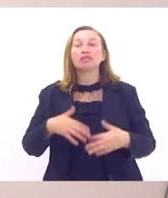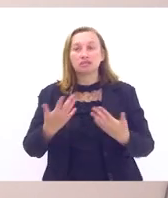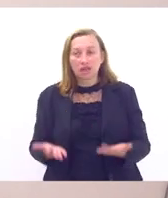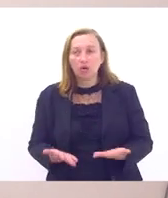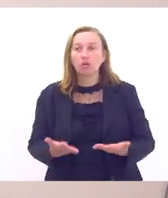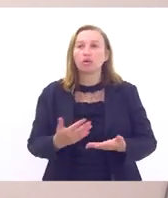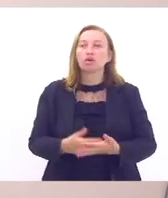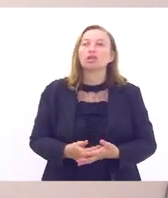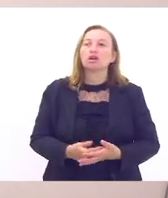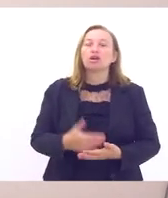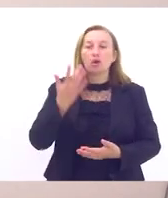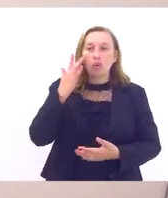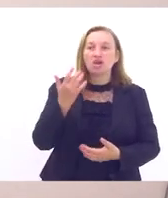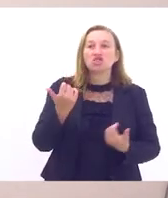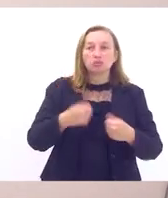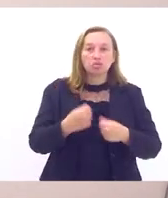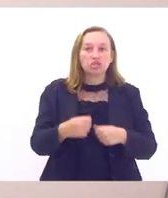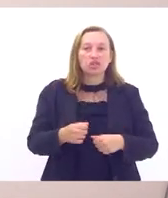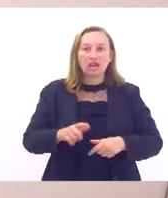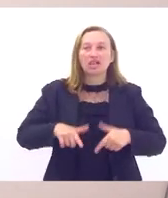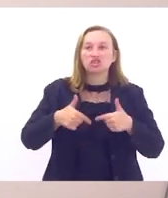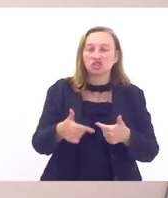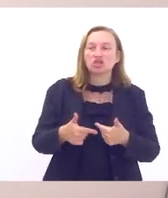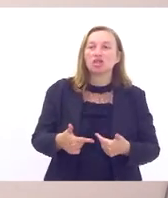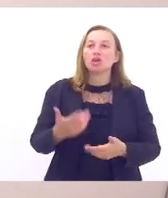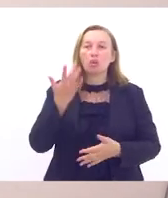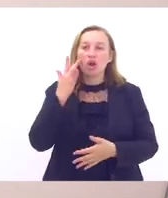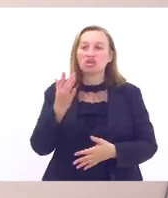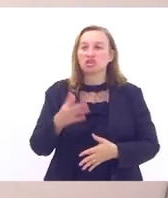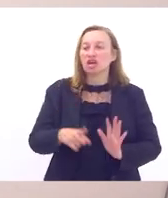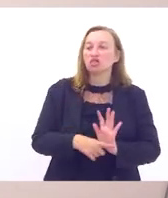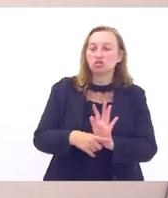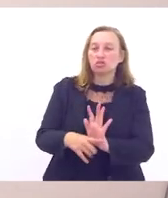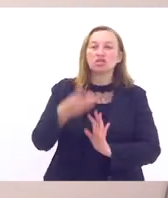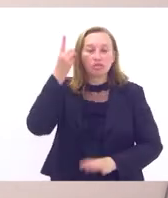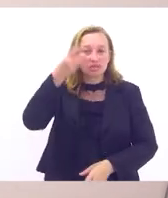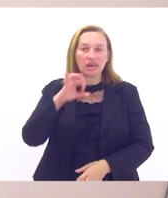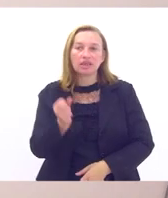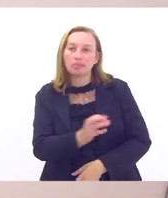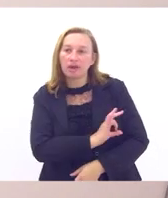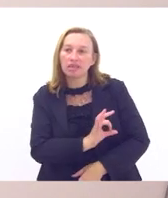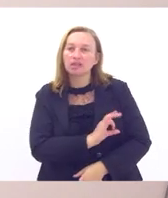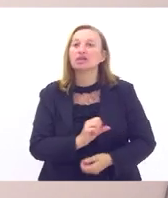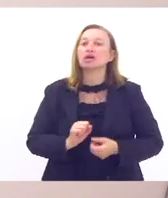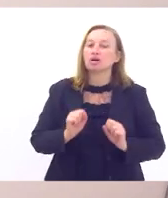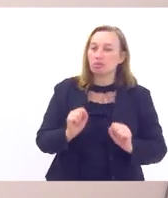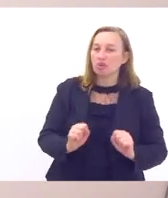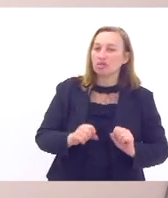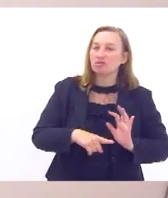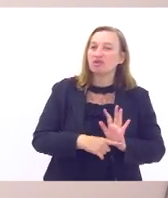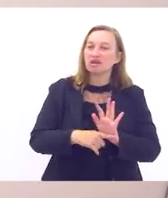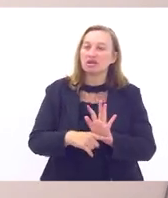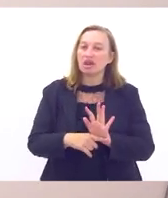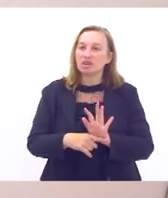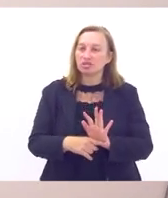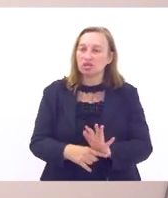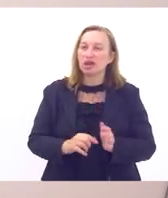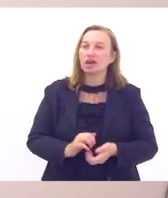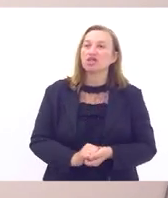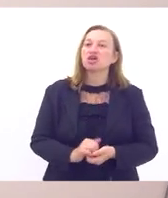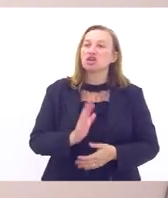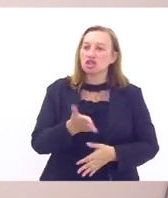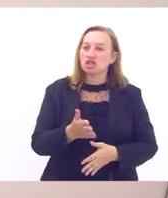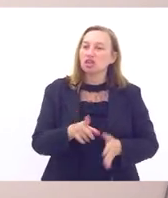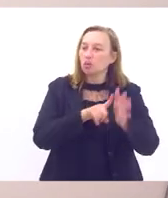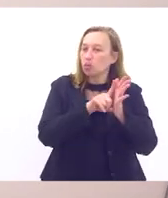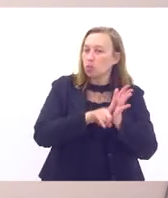que é uma coisa também que a gente podia fazer. Acho que a grande contribuição, deputada Marta, que essa frente pode dar, a gente já tem um diagnóstico,